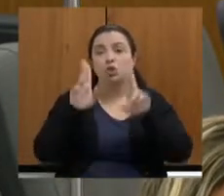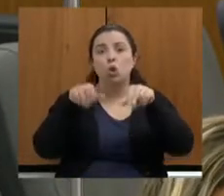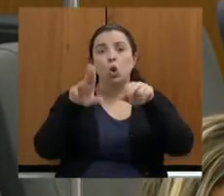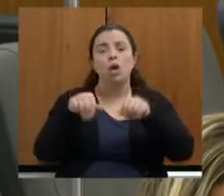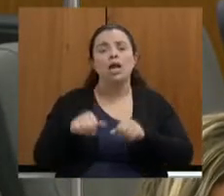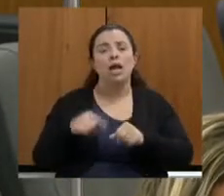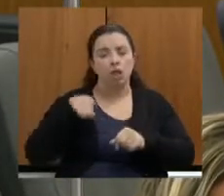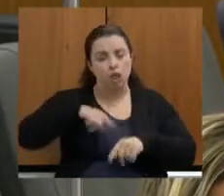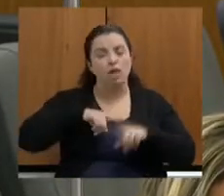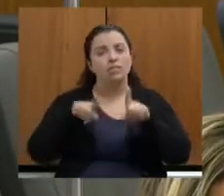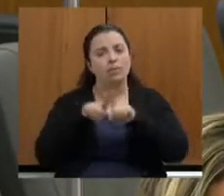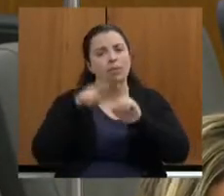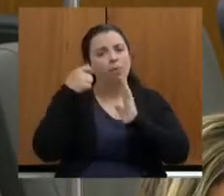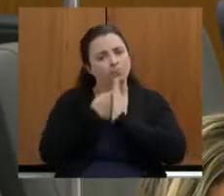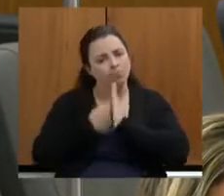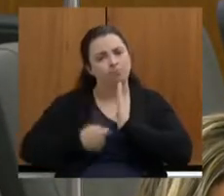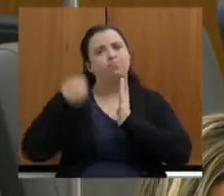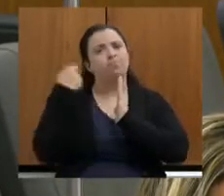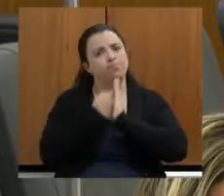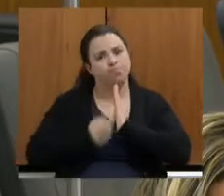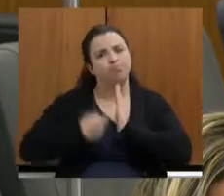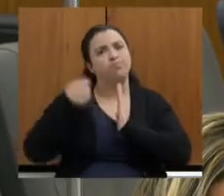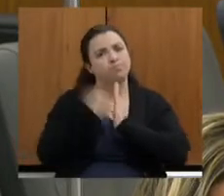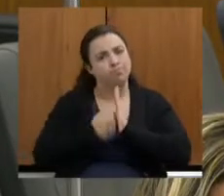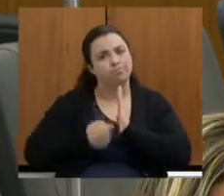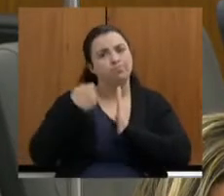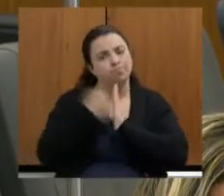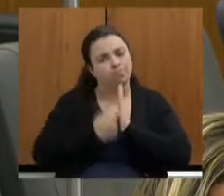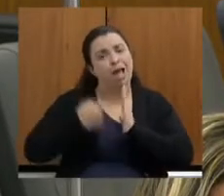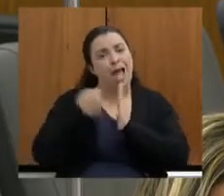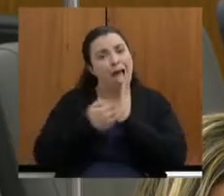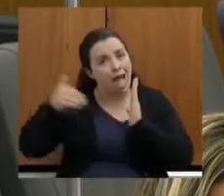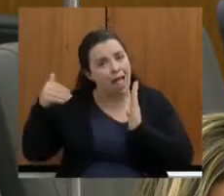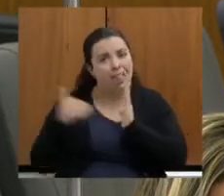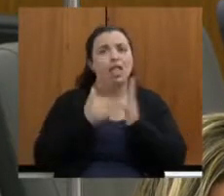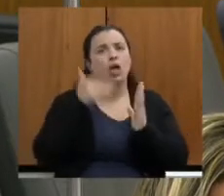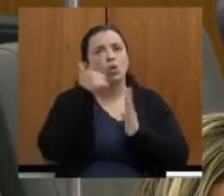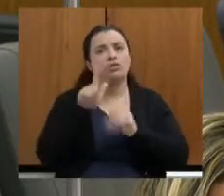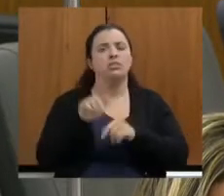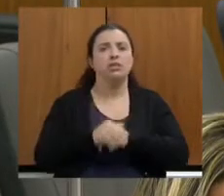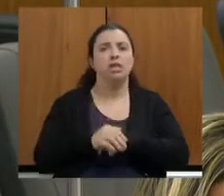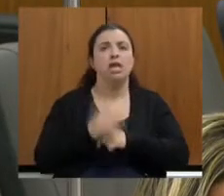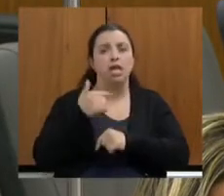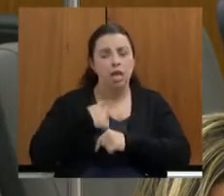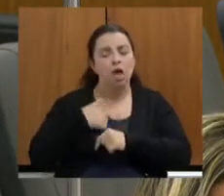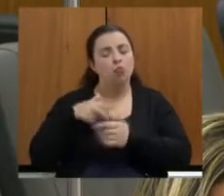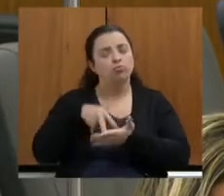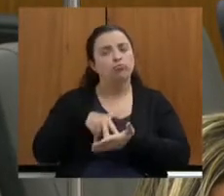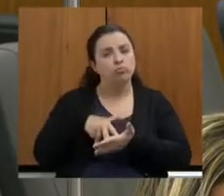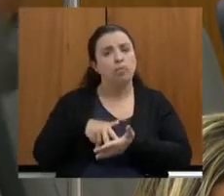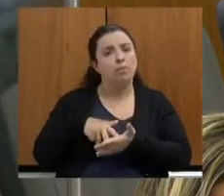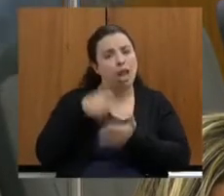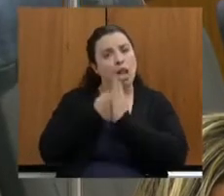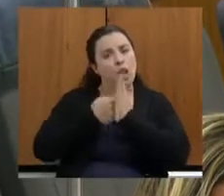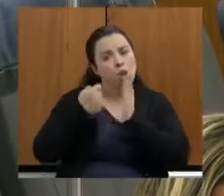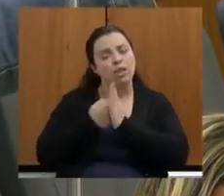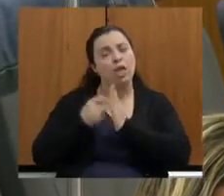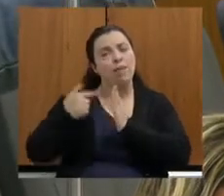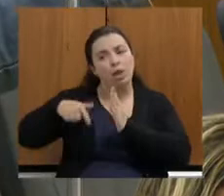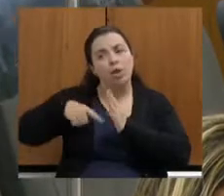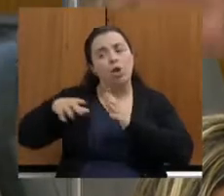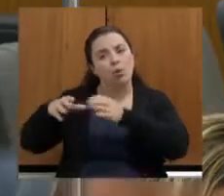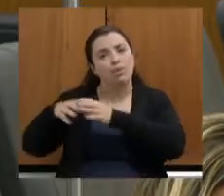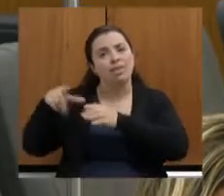não vamos desistir porque quem insiste consegue e eu estou aqui para lutar para minha comunidade pelo